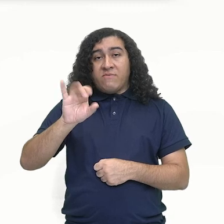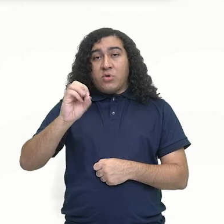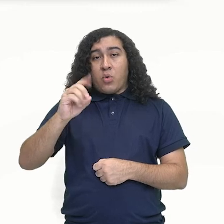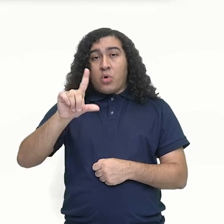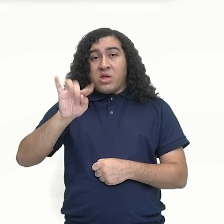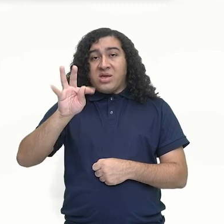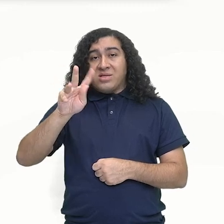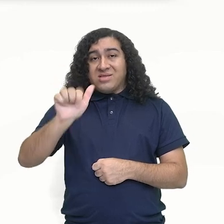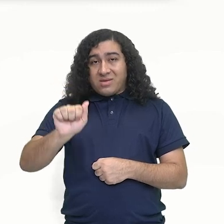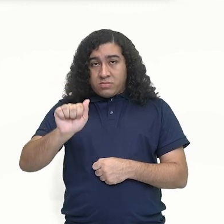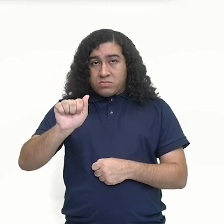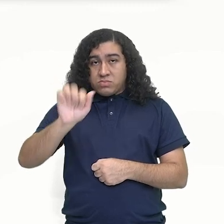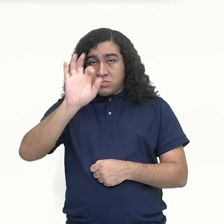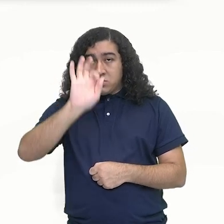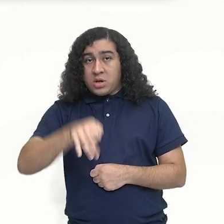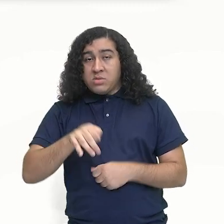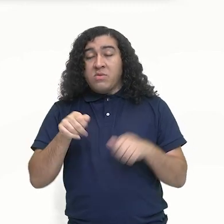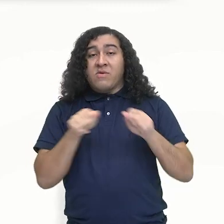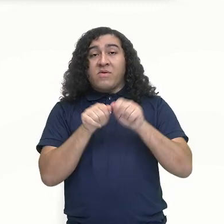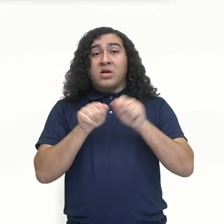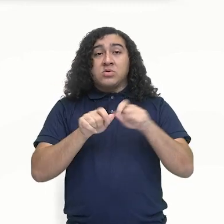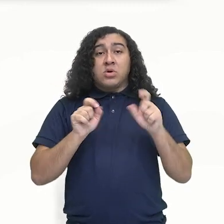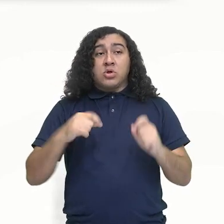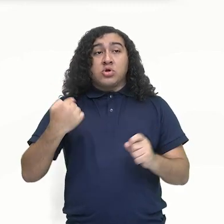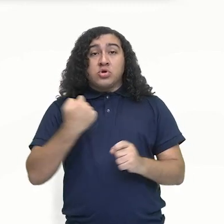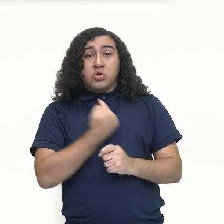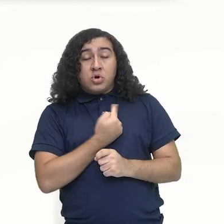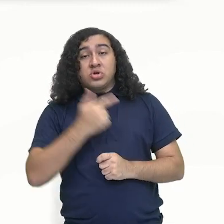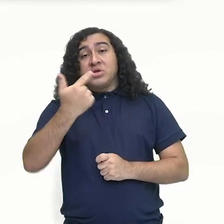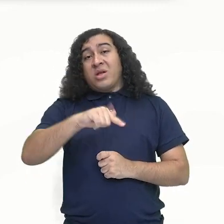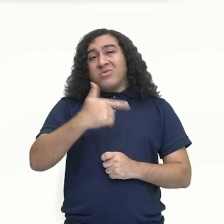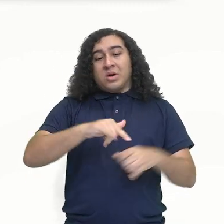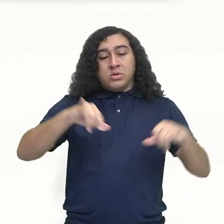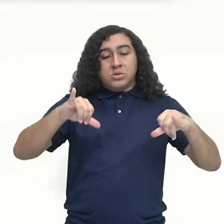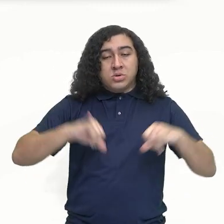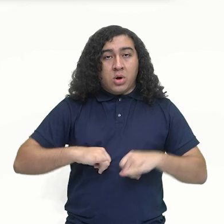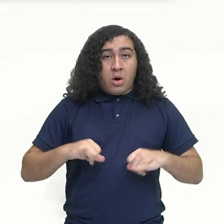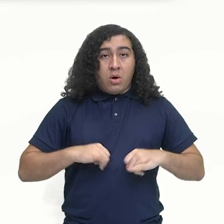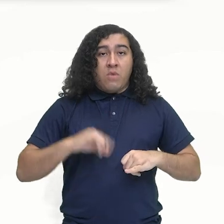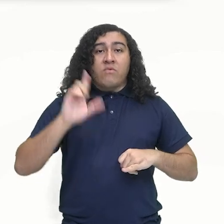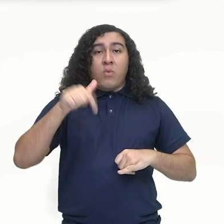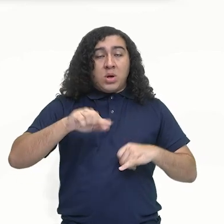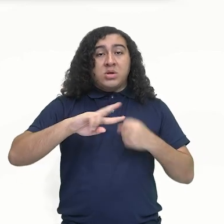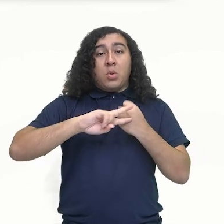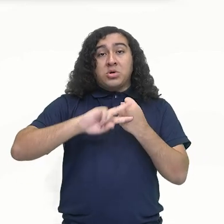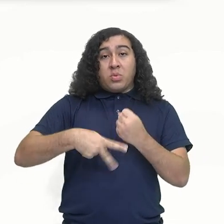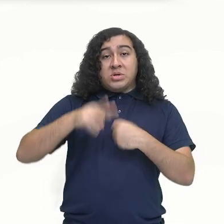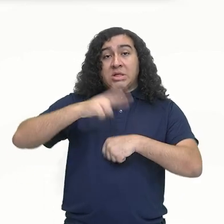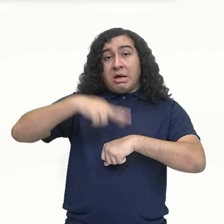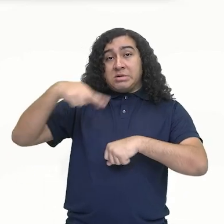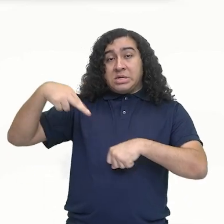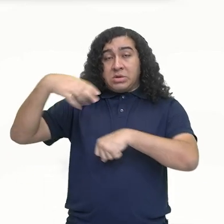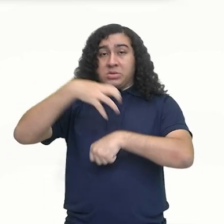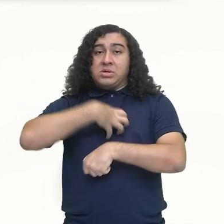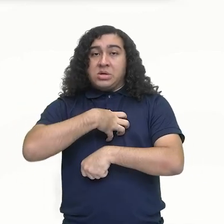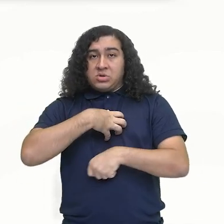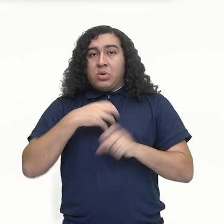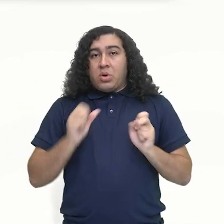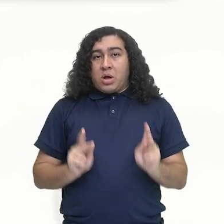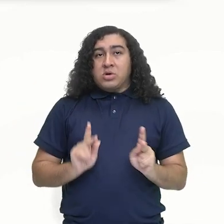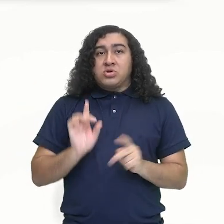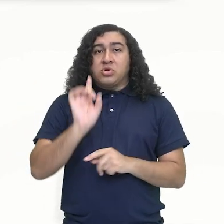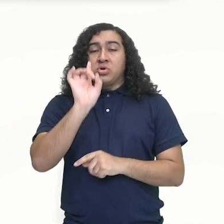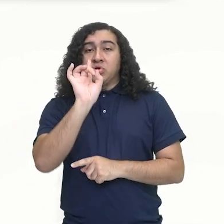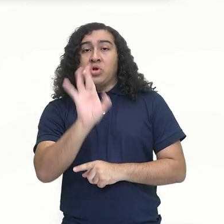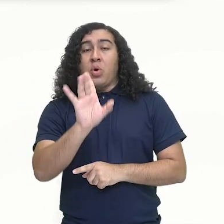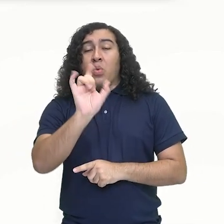Então, fazendo com que nós não soframos tanto, né, com essa radiação, certo? Só o